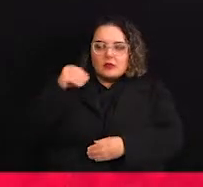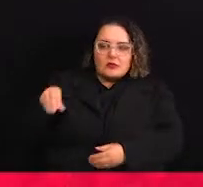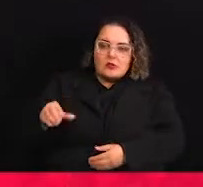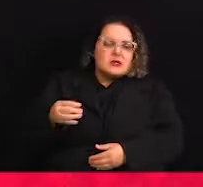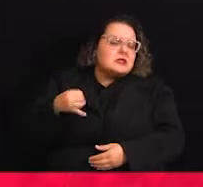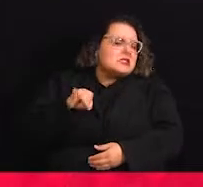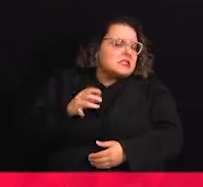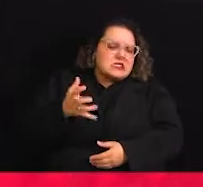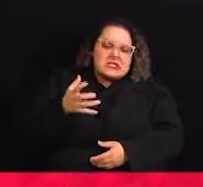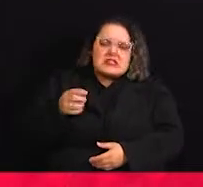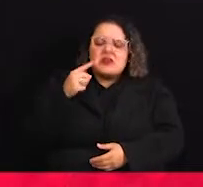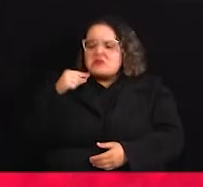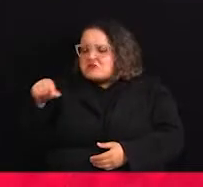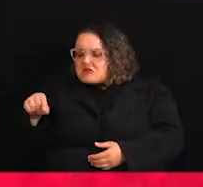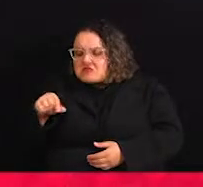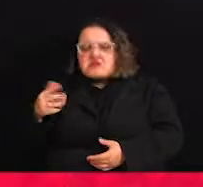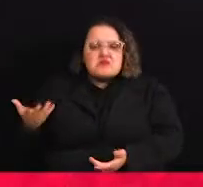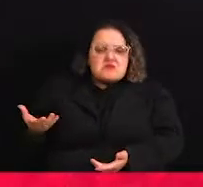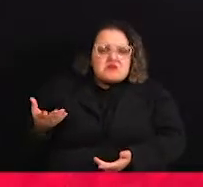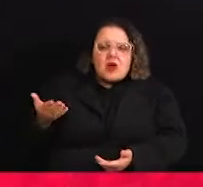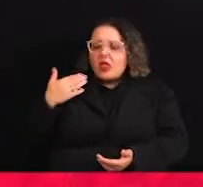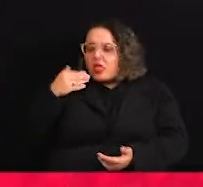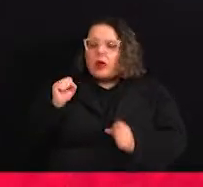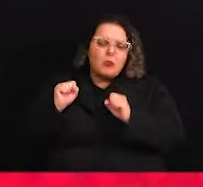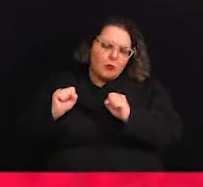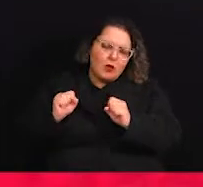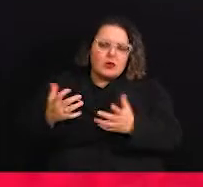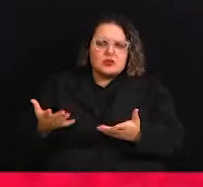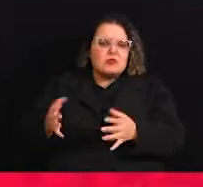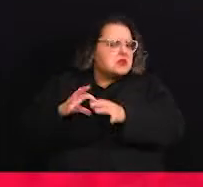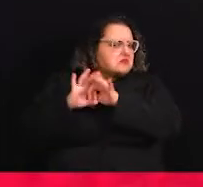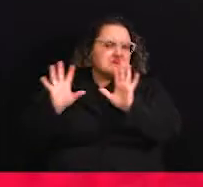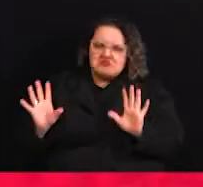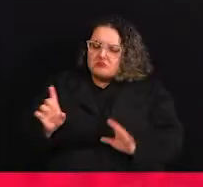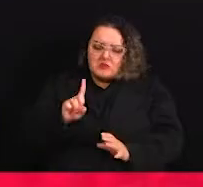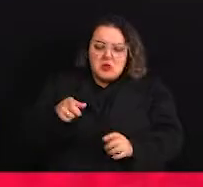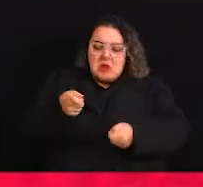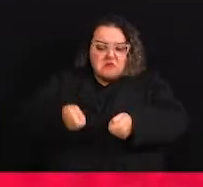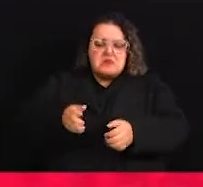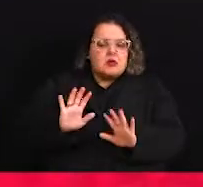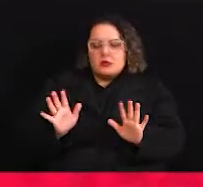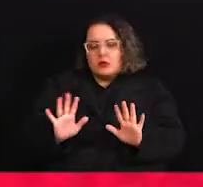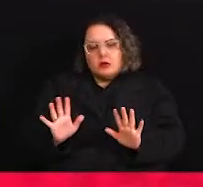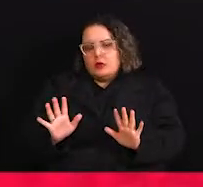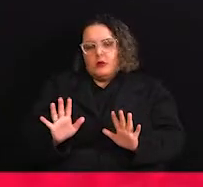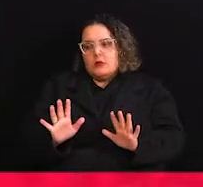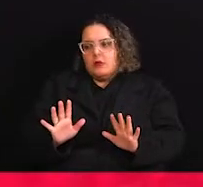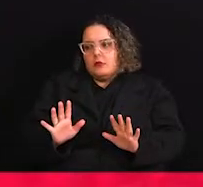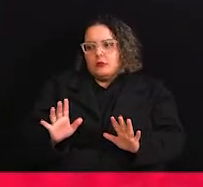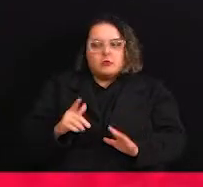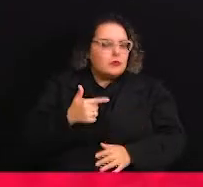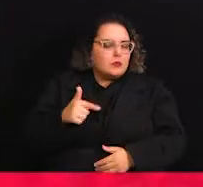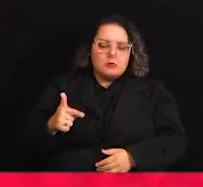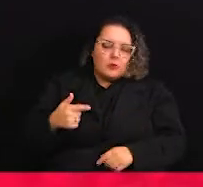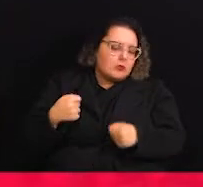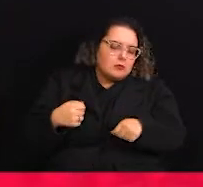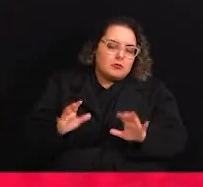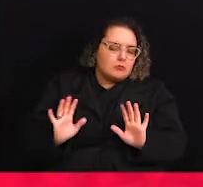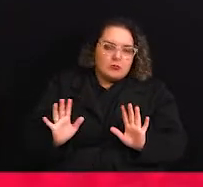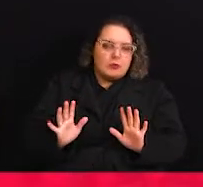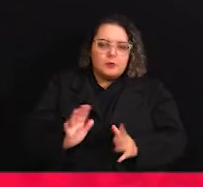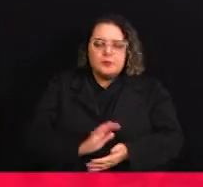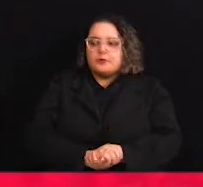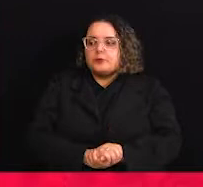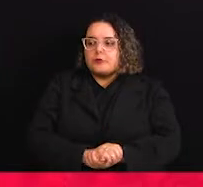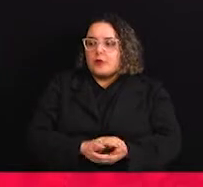Não, não, é opcional. Se você quiser colocar um salzinho ou uma pimentinha, você pode pôr. Uhum. Mas não precisa temperar. Não tem necessidade. Não, não tem necessidade